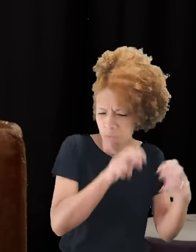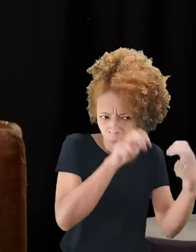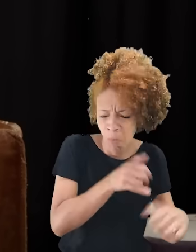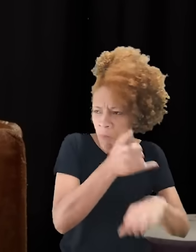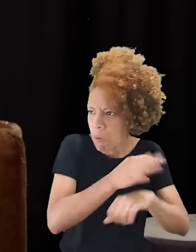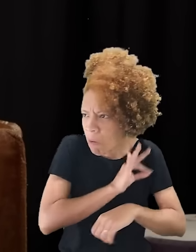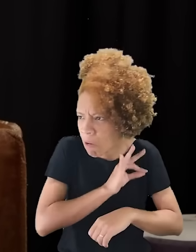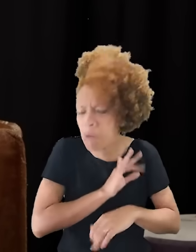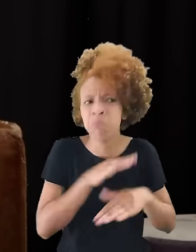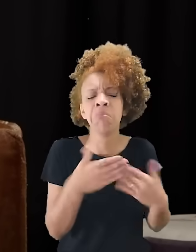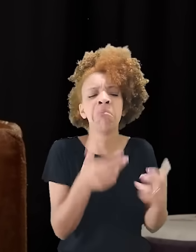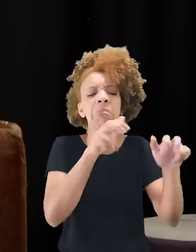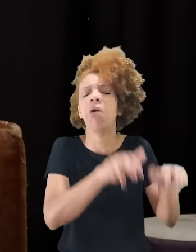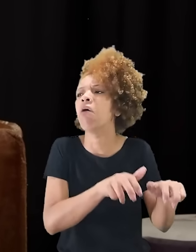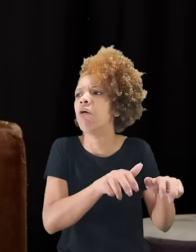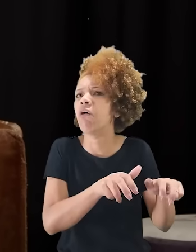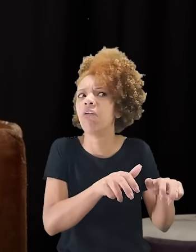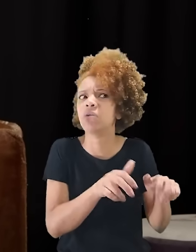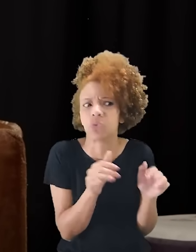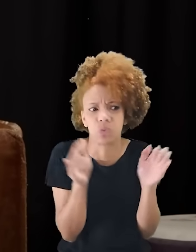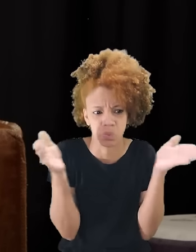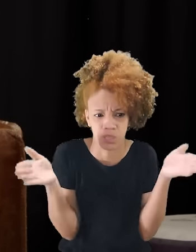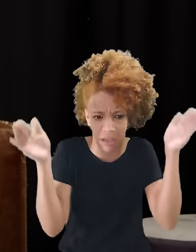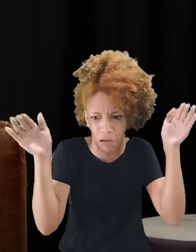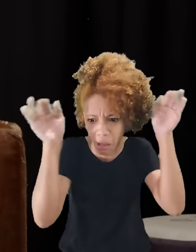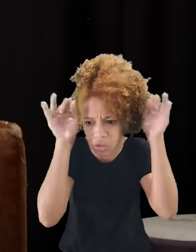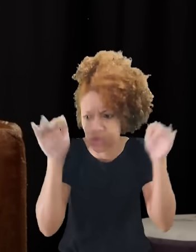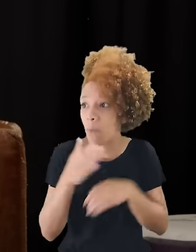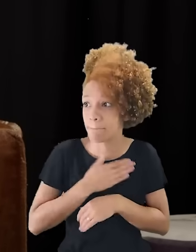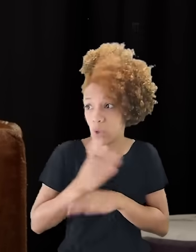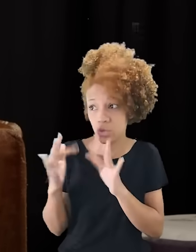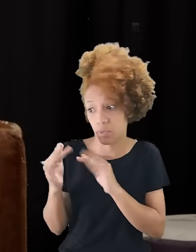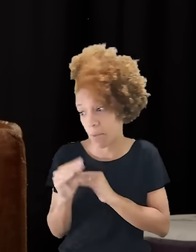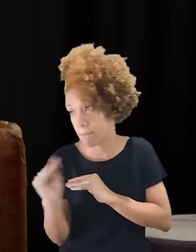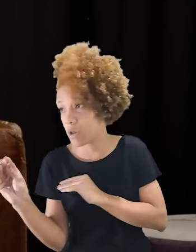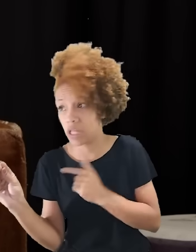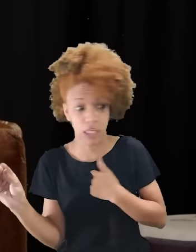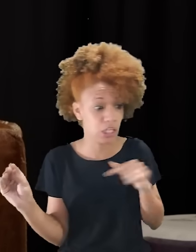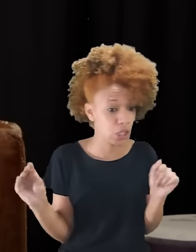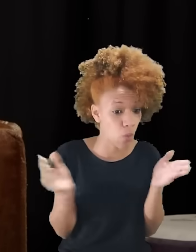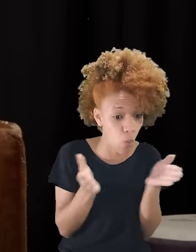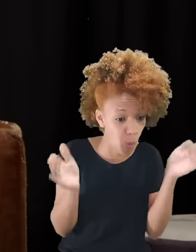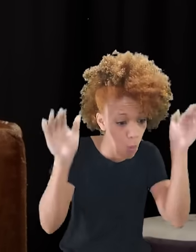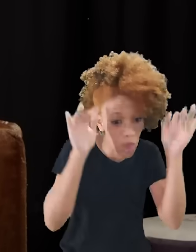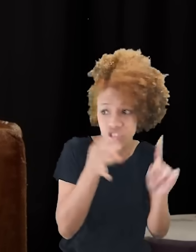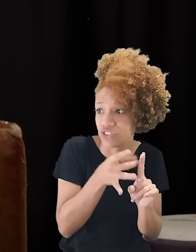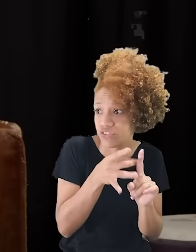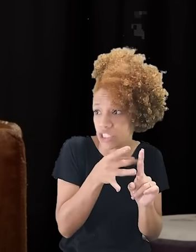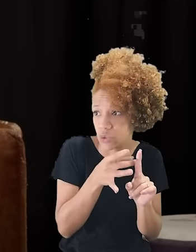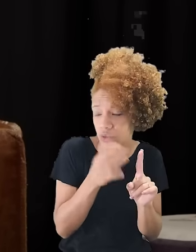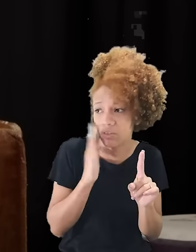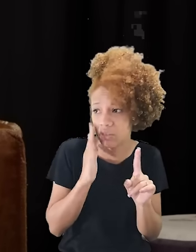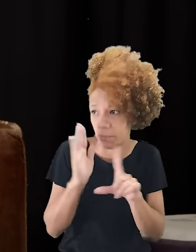lugar onde era uma delegacia e me colocaram tipo numa caixa o meu namorado foi para um lugar e eu fiquei numa caixa de vidro